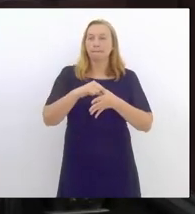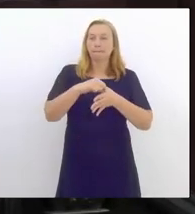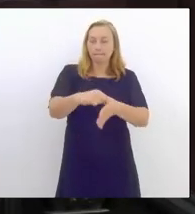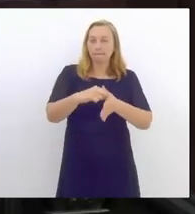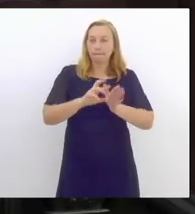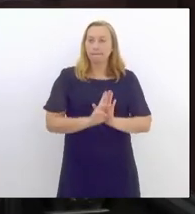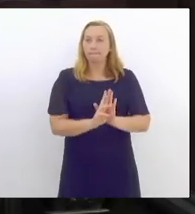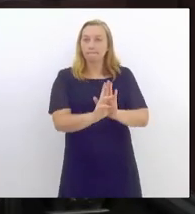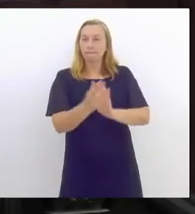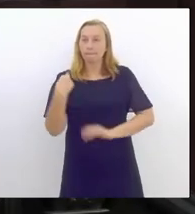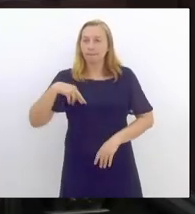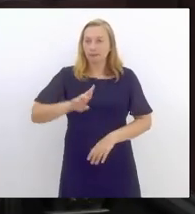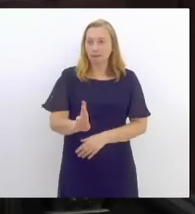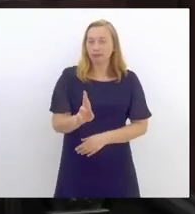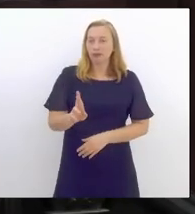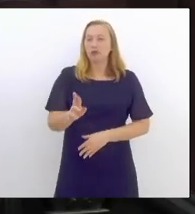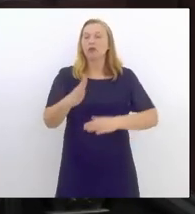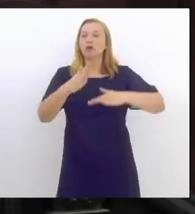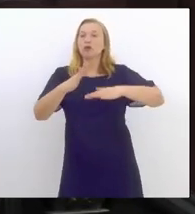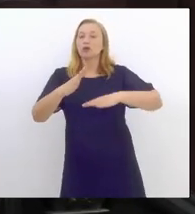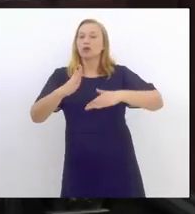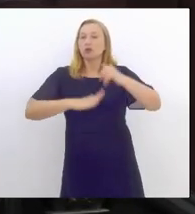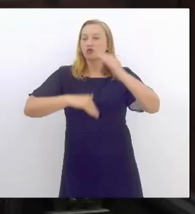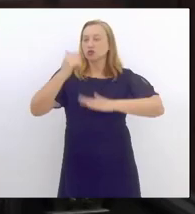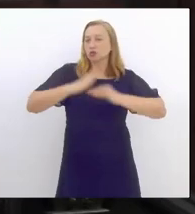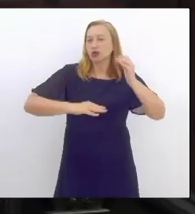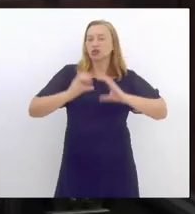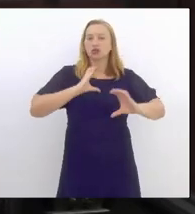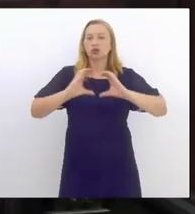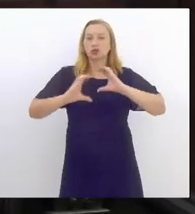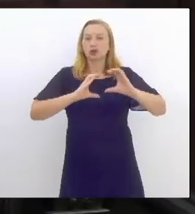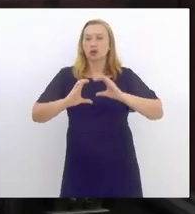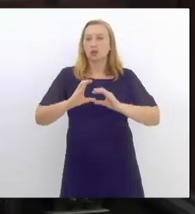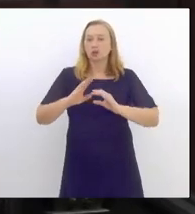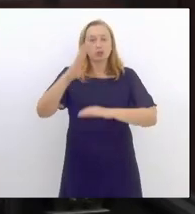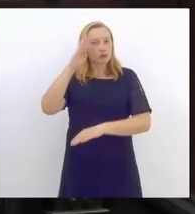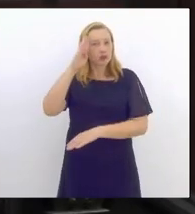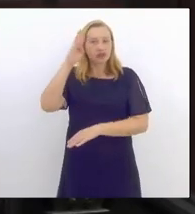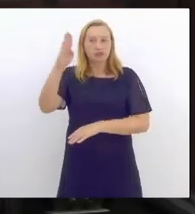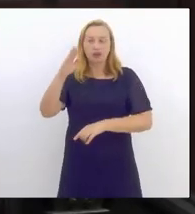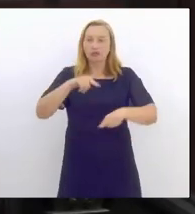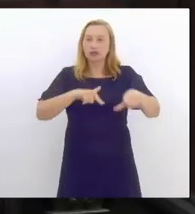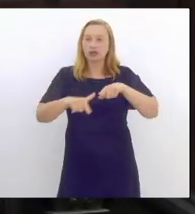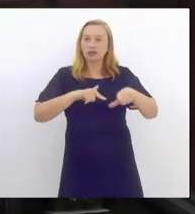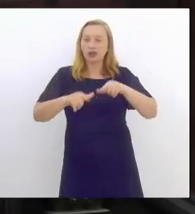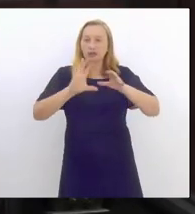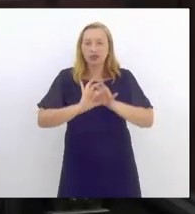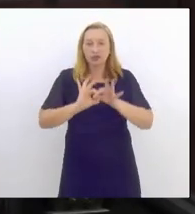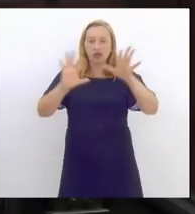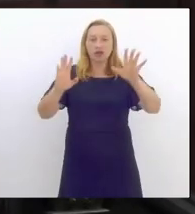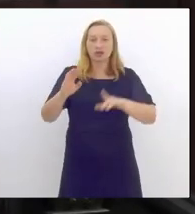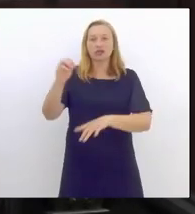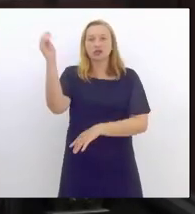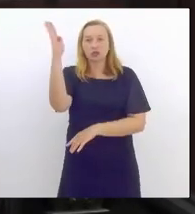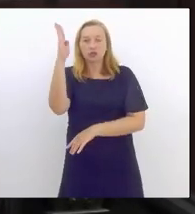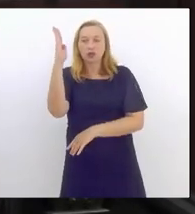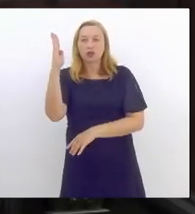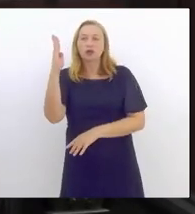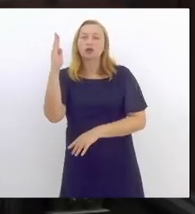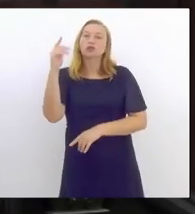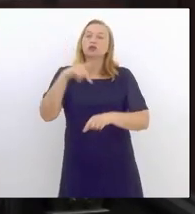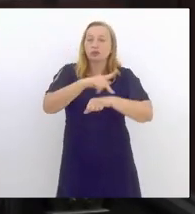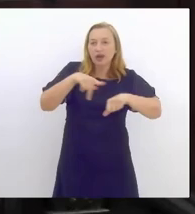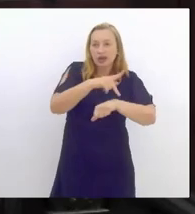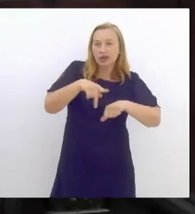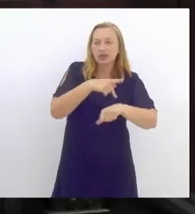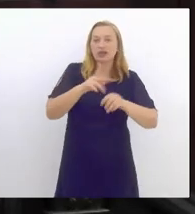de comunicação, que desempenham um papel fundamental para a democracia do país a partir do exercício da liberdade de